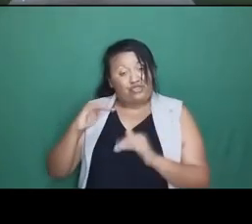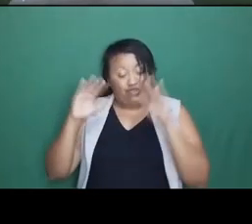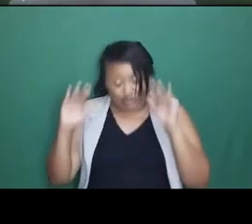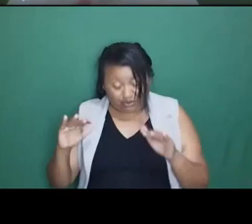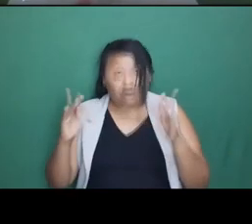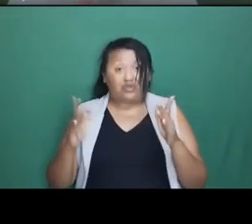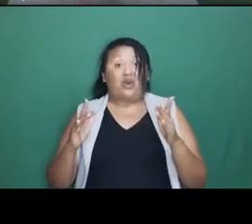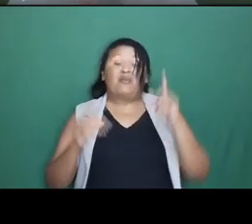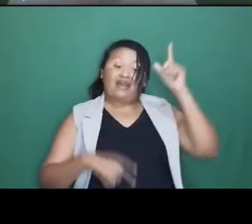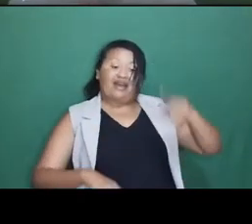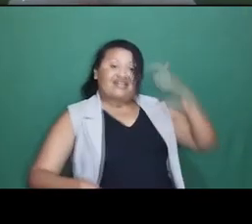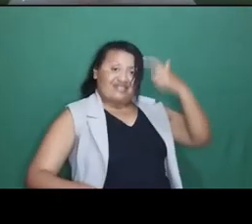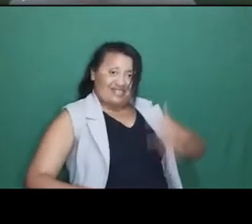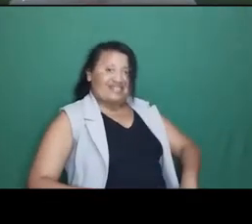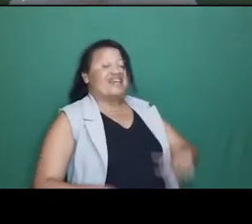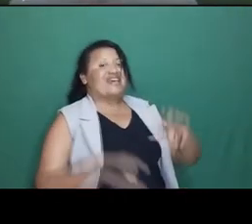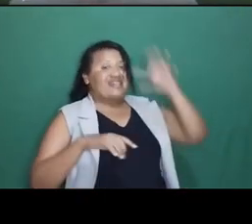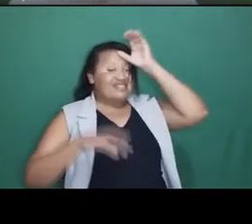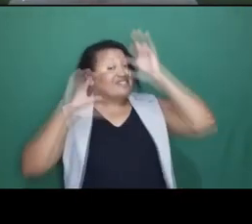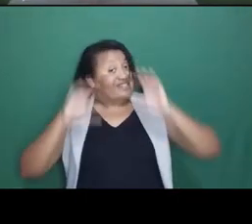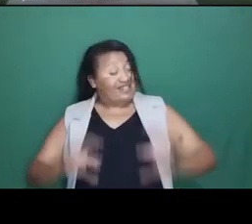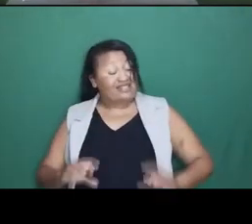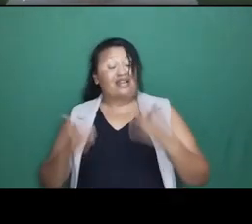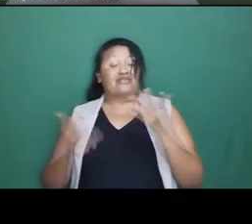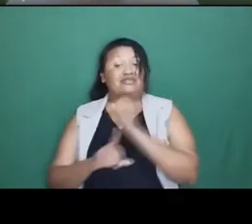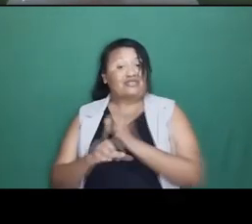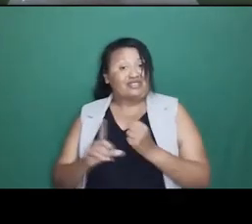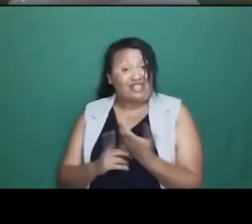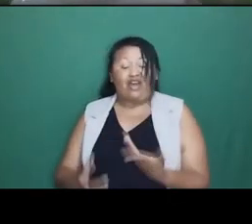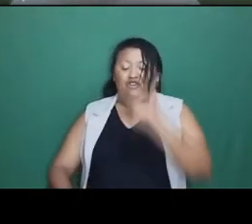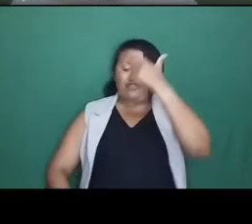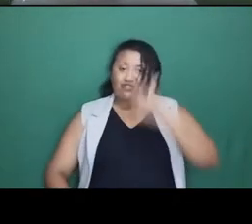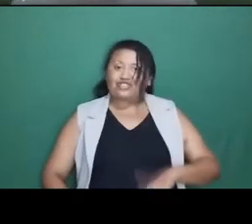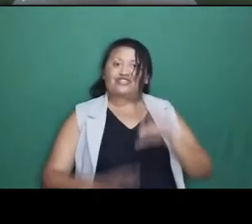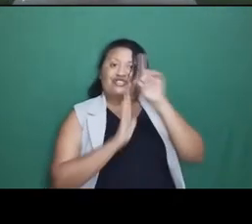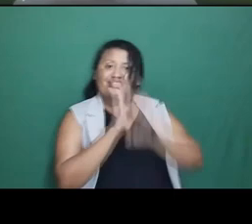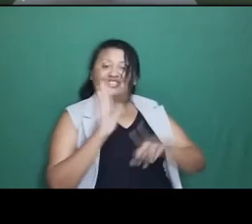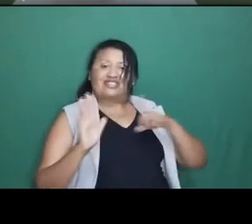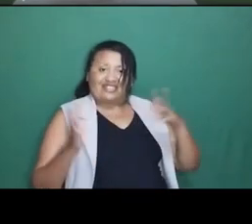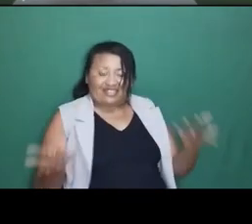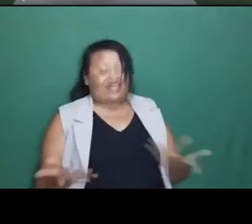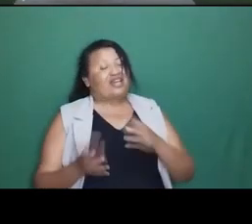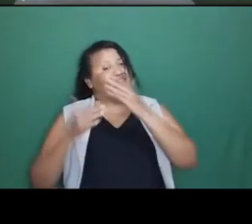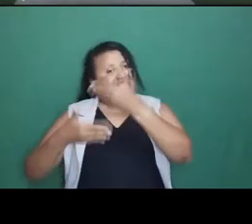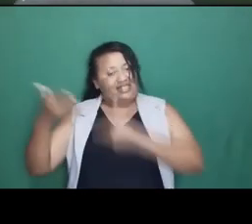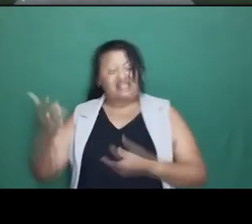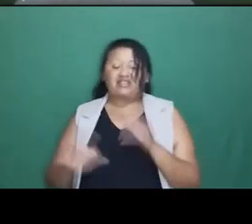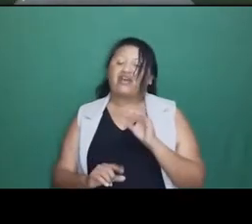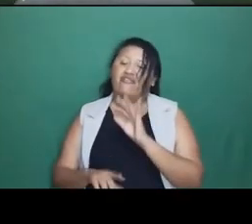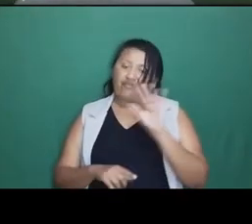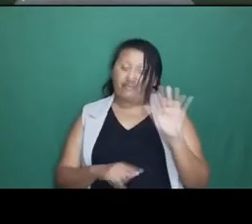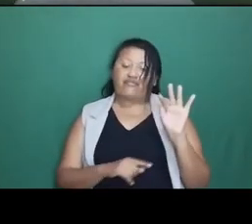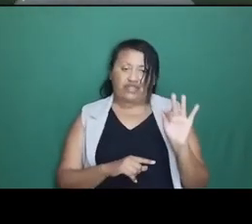no estado com mais mobilidade social um sujeito de direitos então essa declaração é falsa